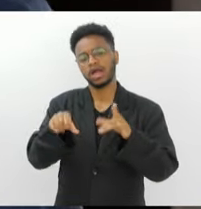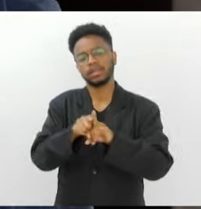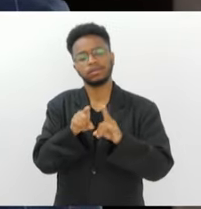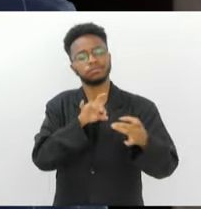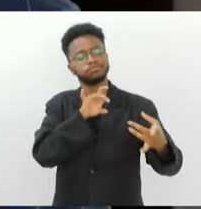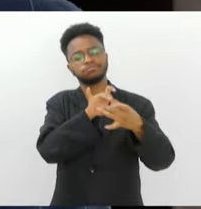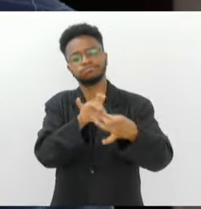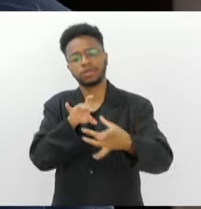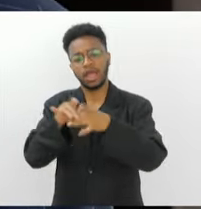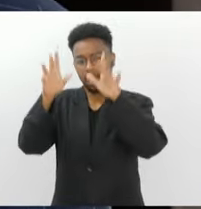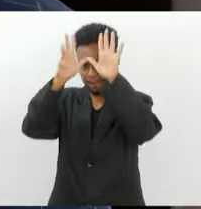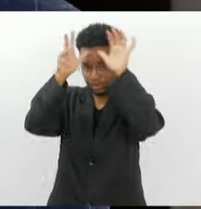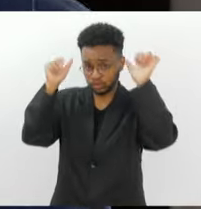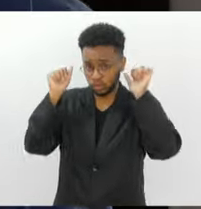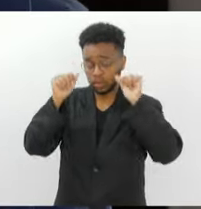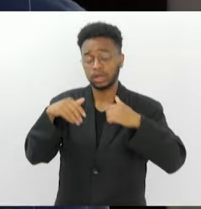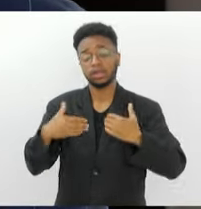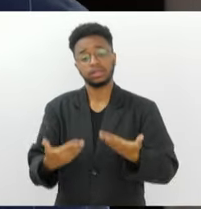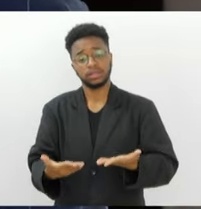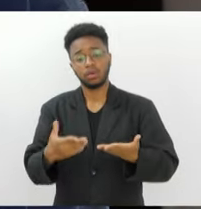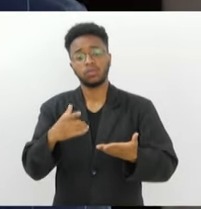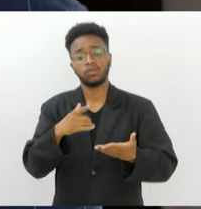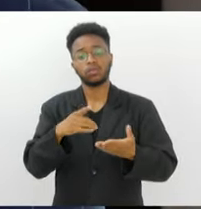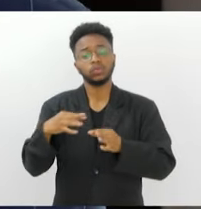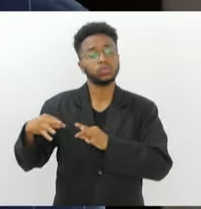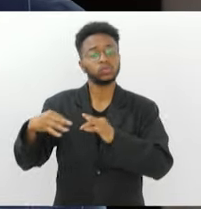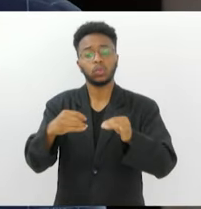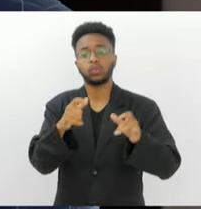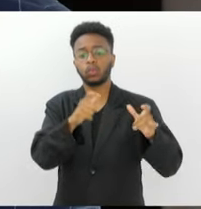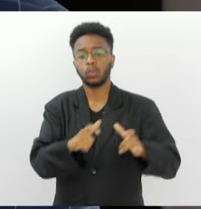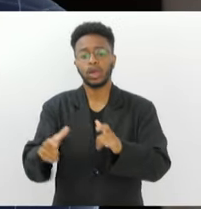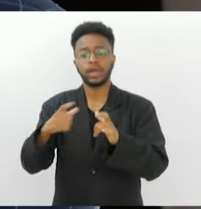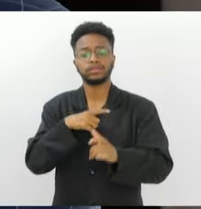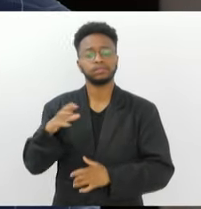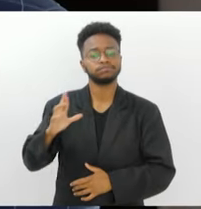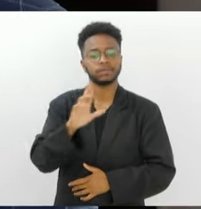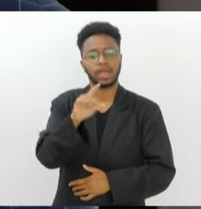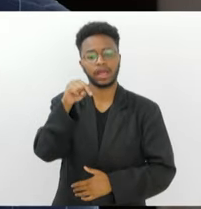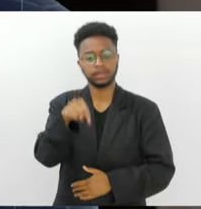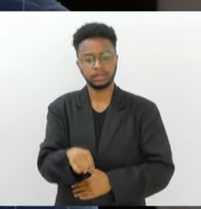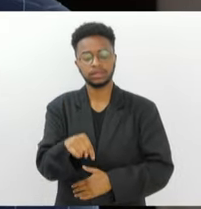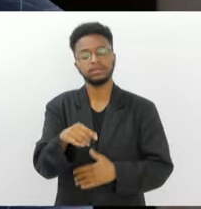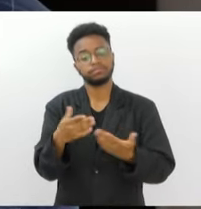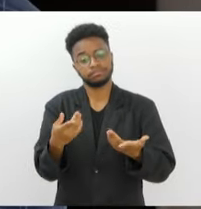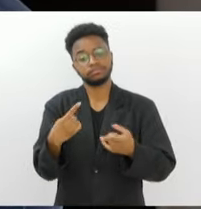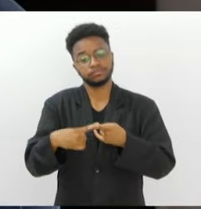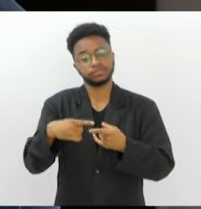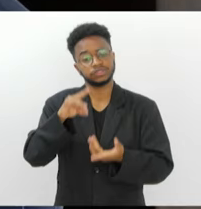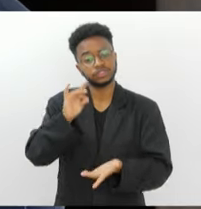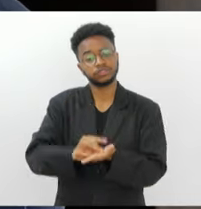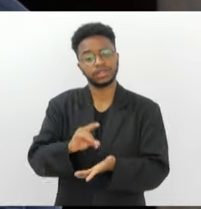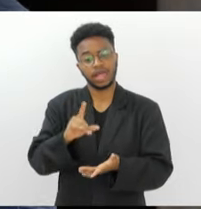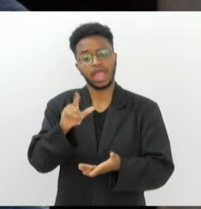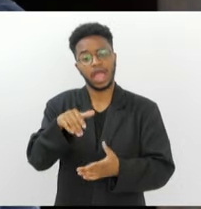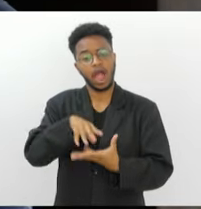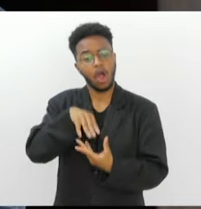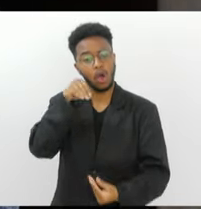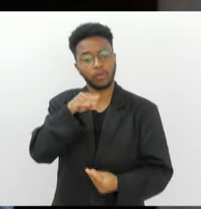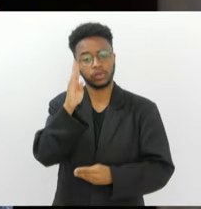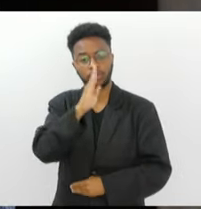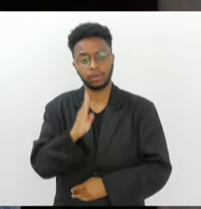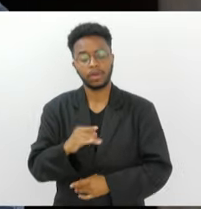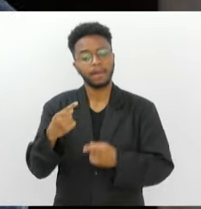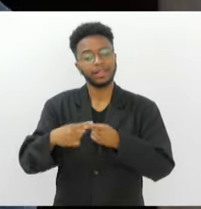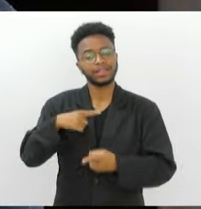à Amazônia. Não há parte que não esteja representada nessa casa, que é, de fato, a alma brasileira. A memória dessa